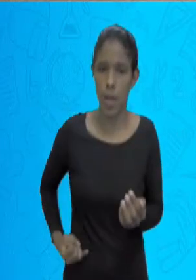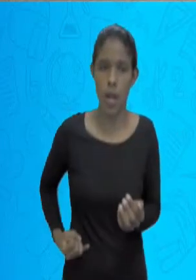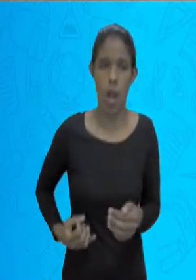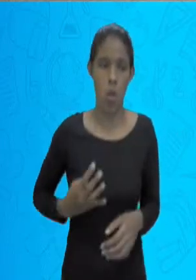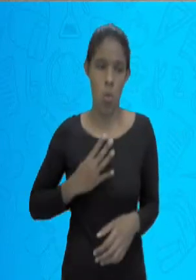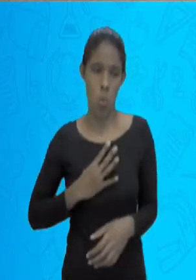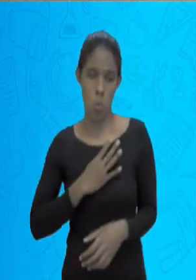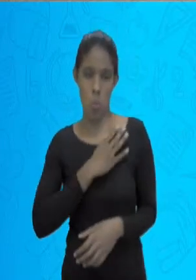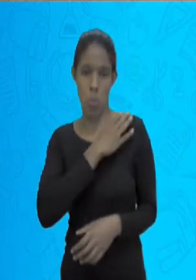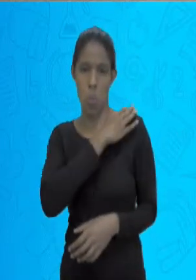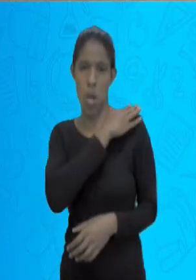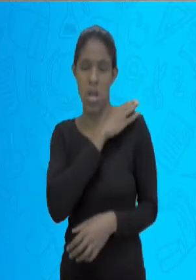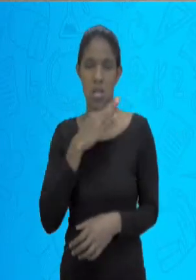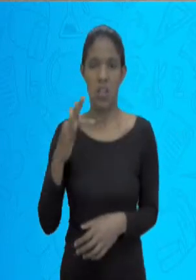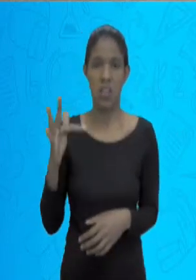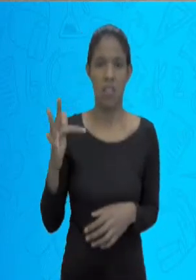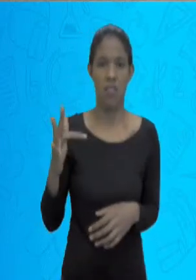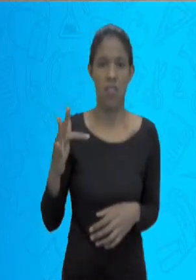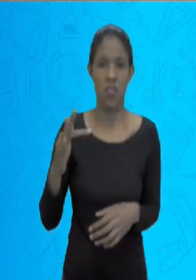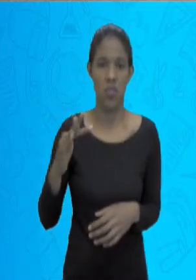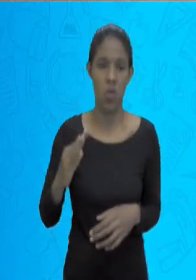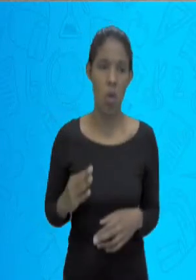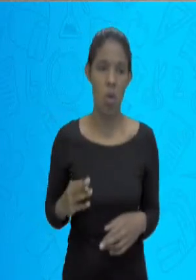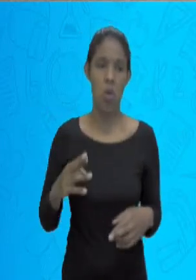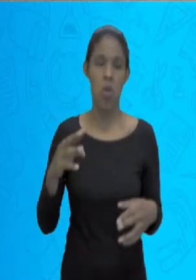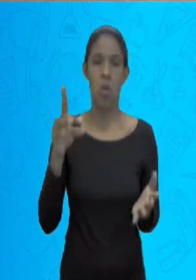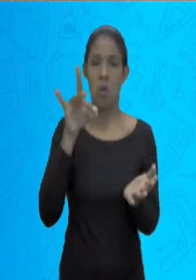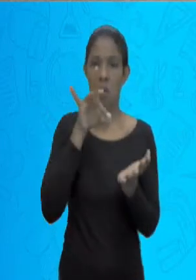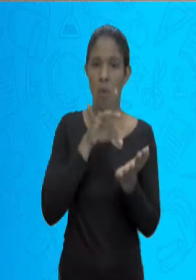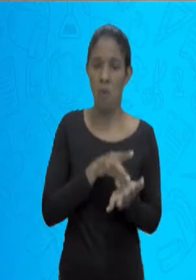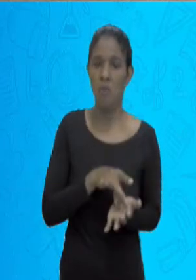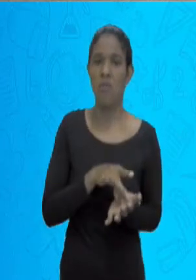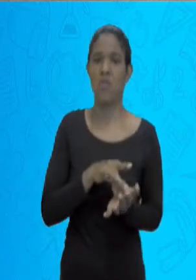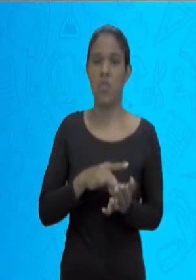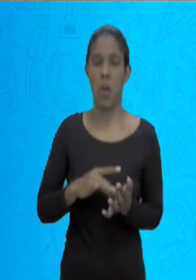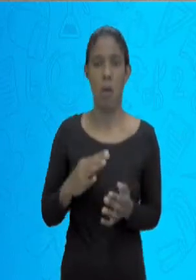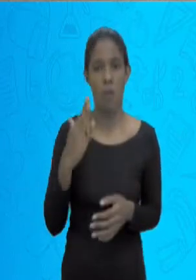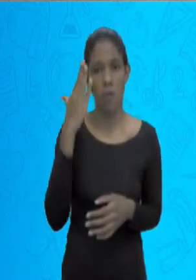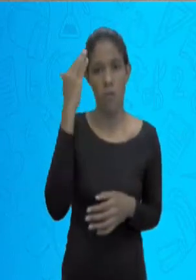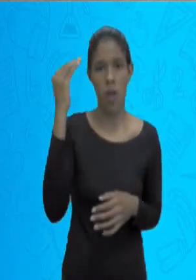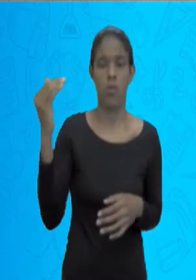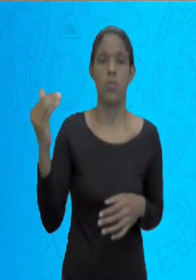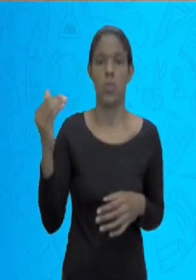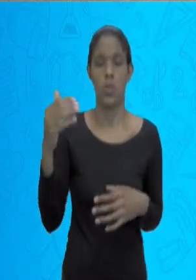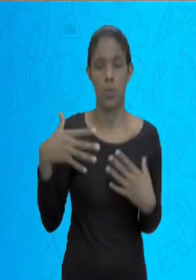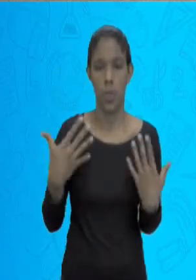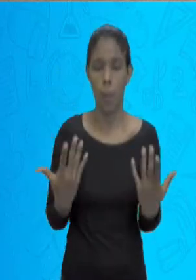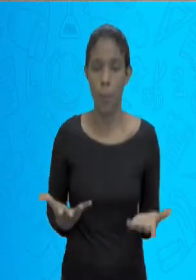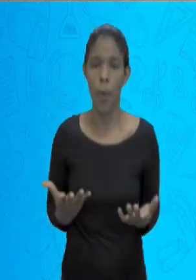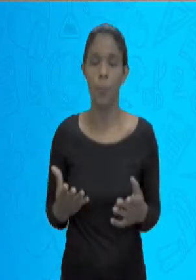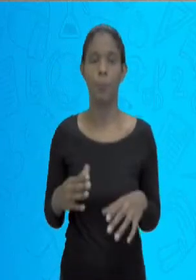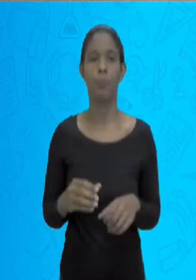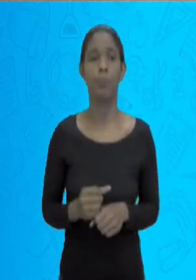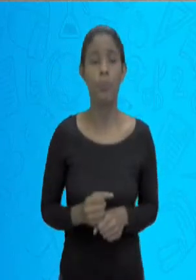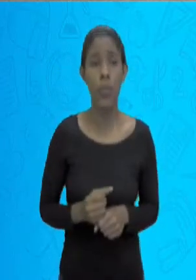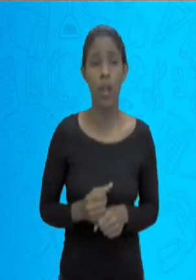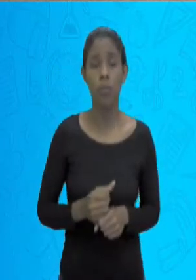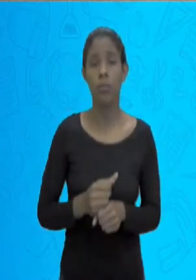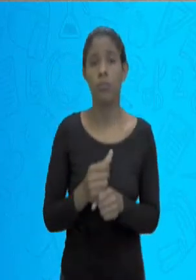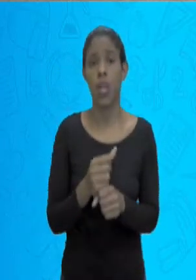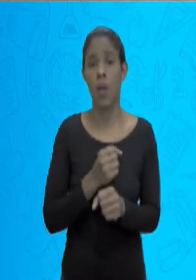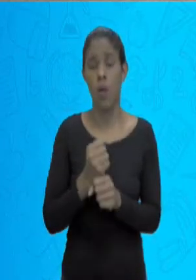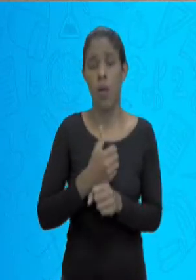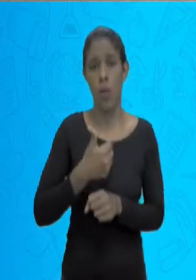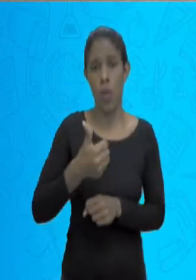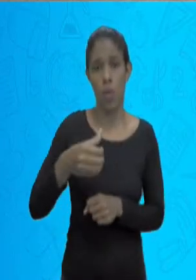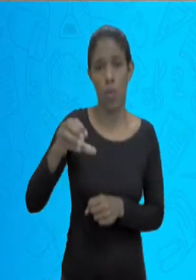grandes oficiais da coroa. Em 1804, o poder imperial era absoluto. Criou-se